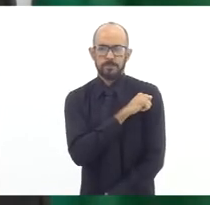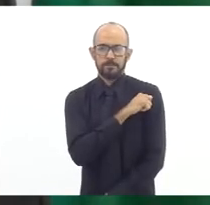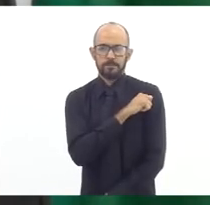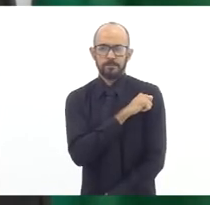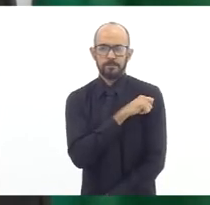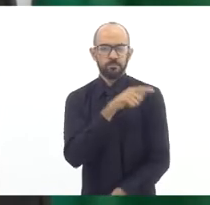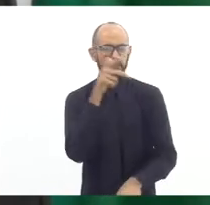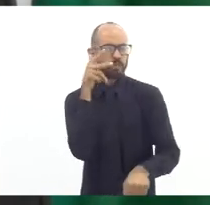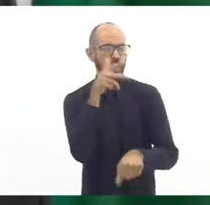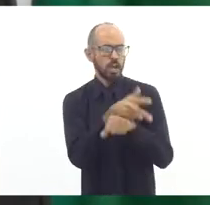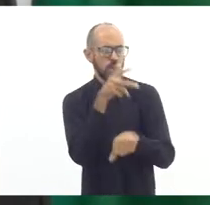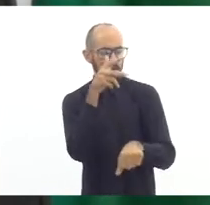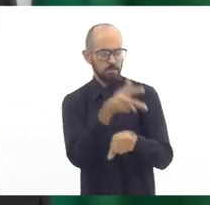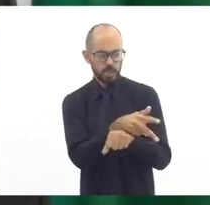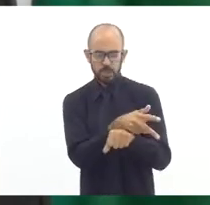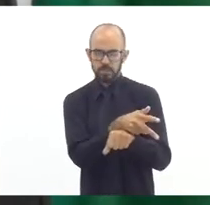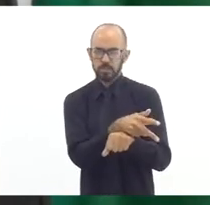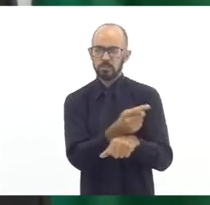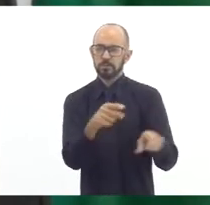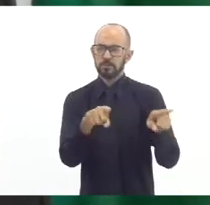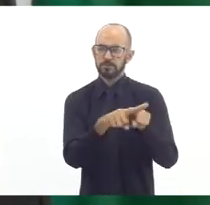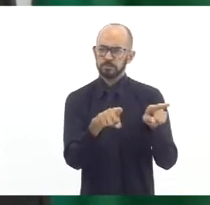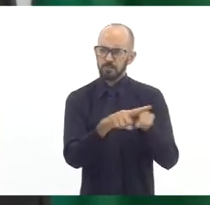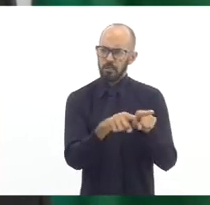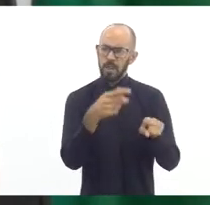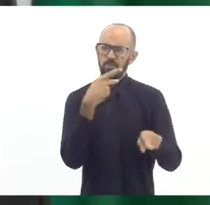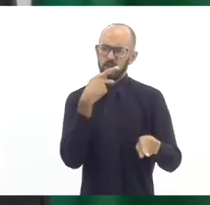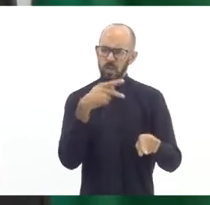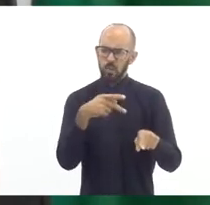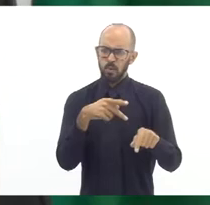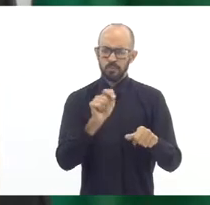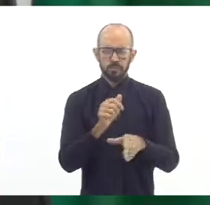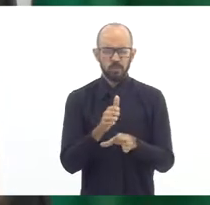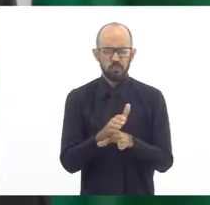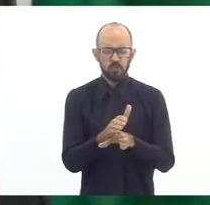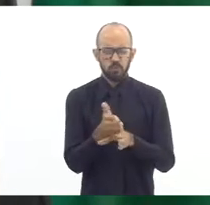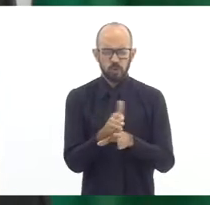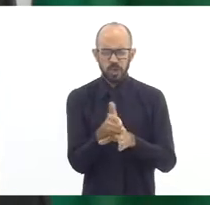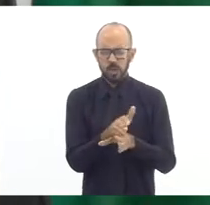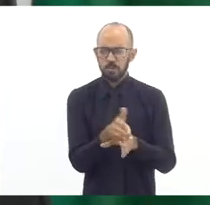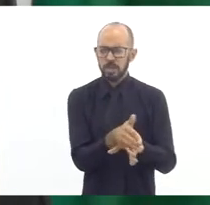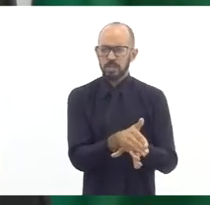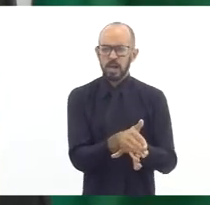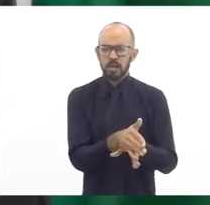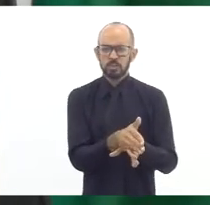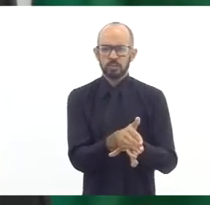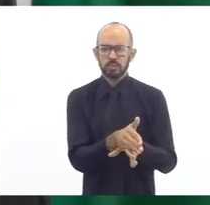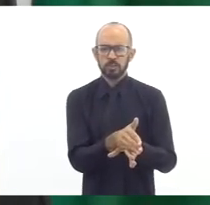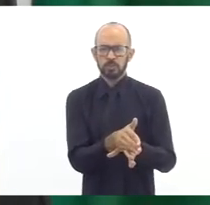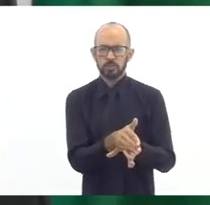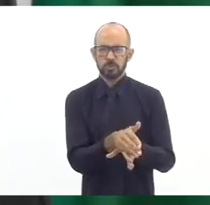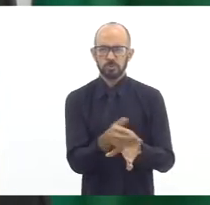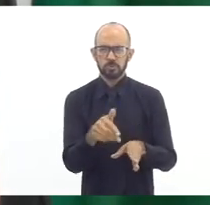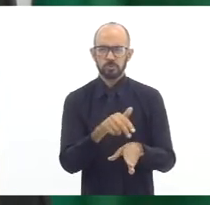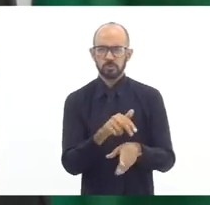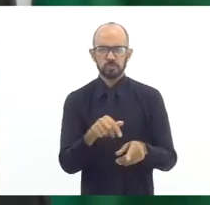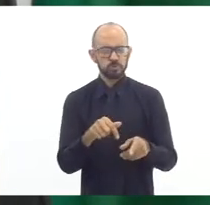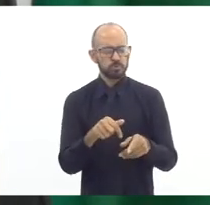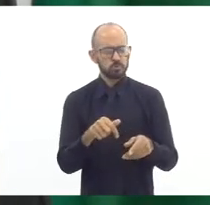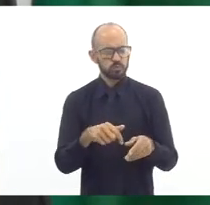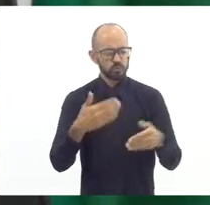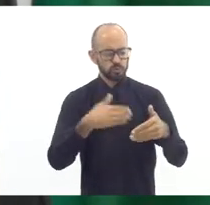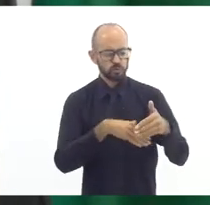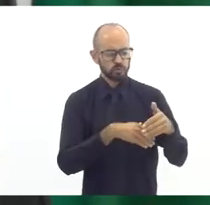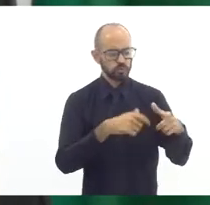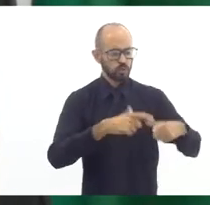de câmeras, né? Ele colocou da vulnerabilidade dos